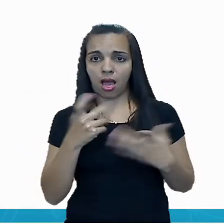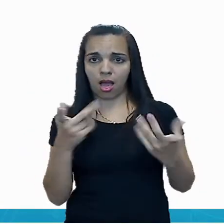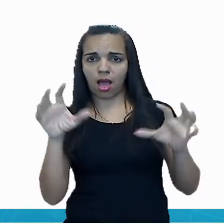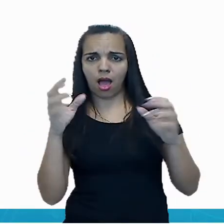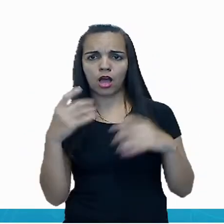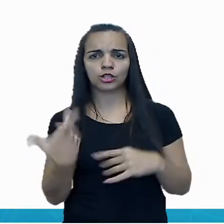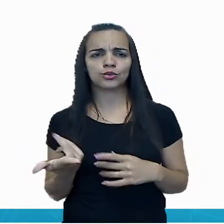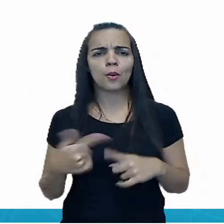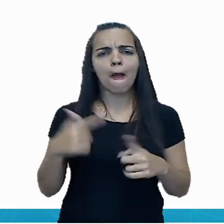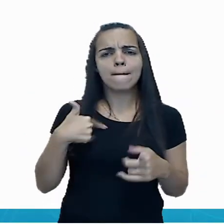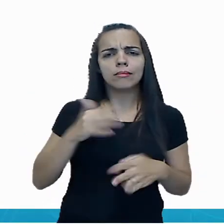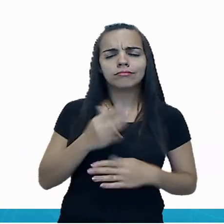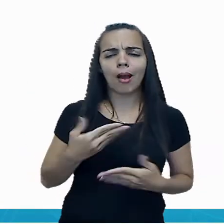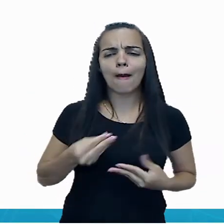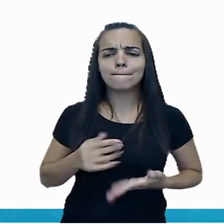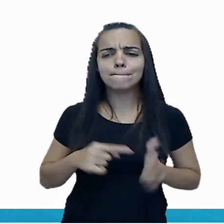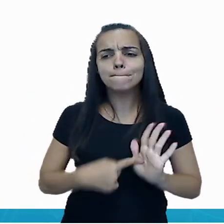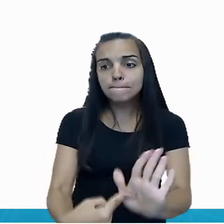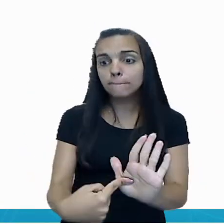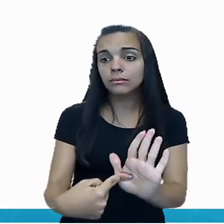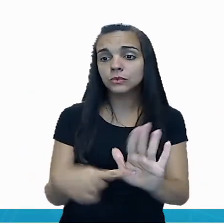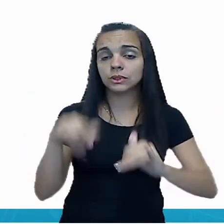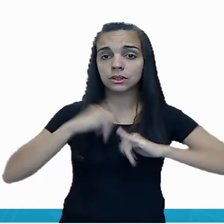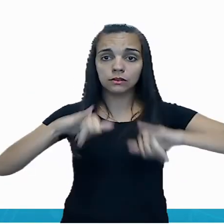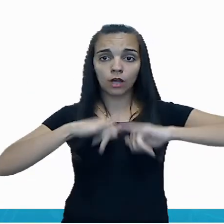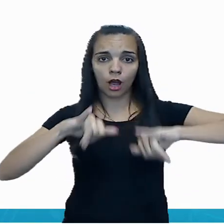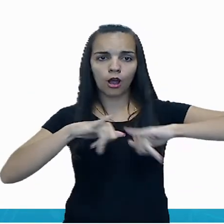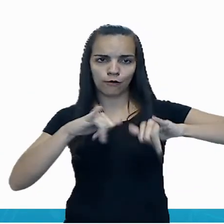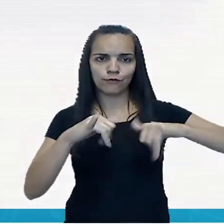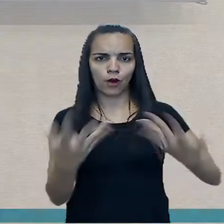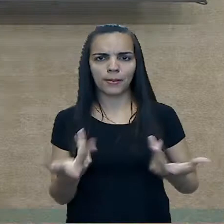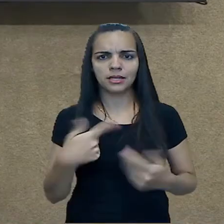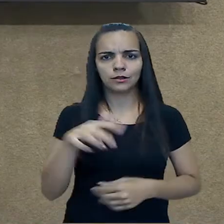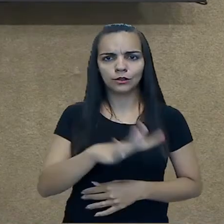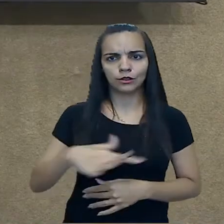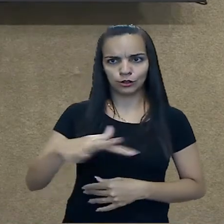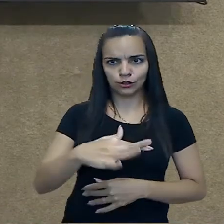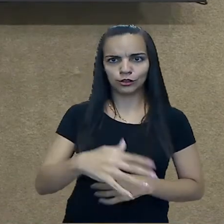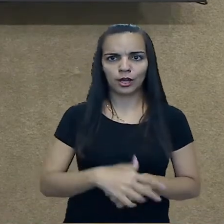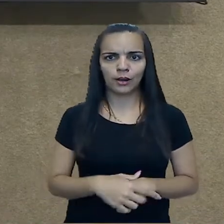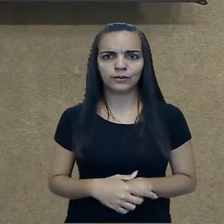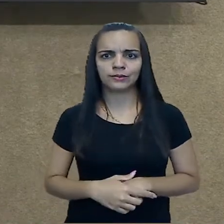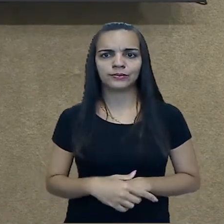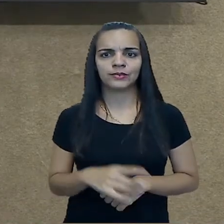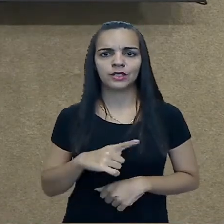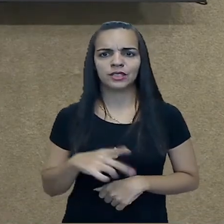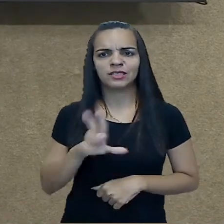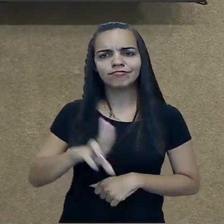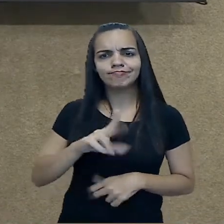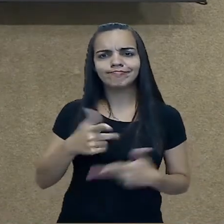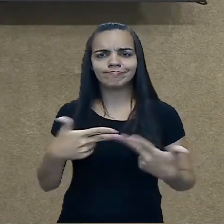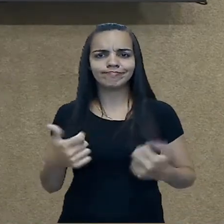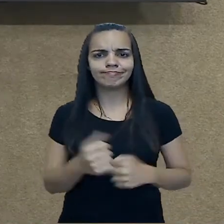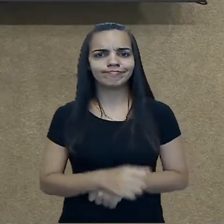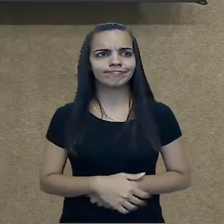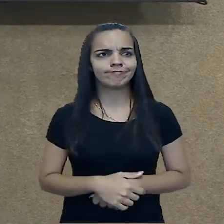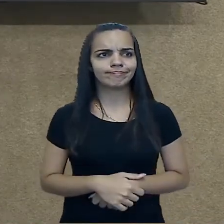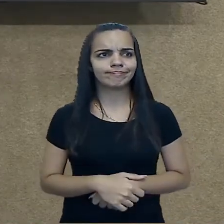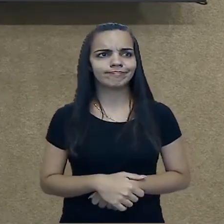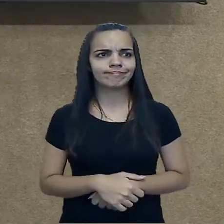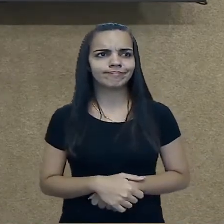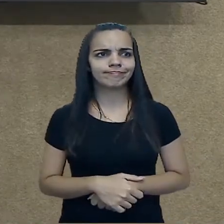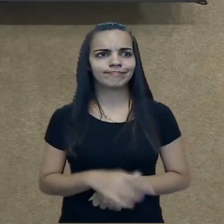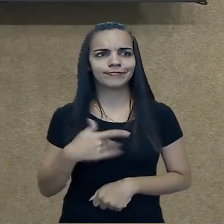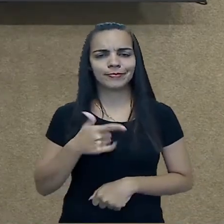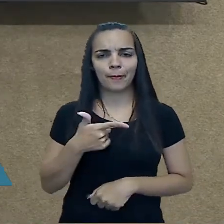ao entretenimento. Bem, o podcast é uma mídia atual. Surgiu lá em 2004, mas